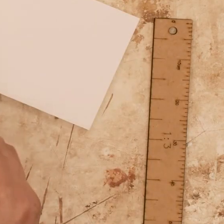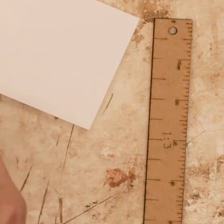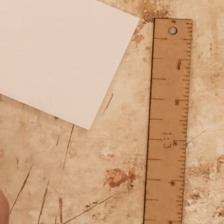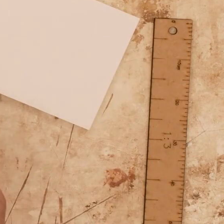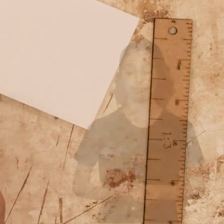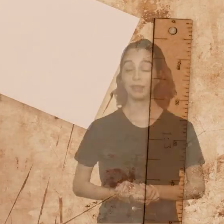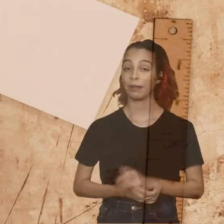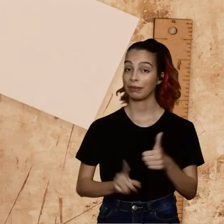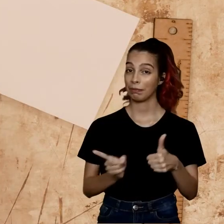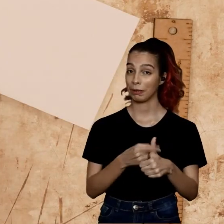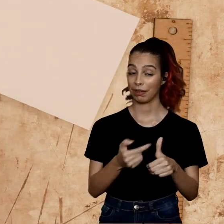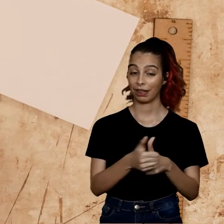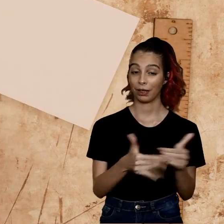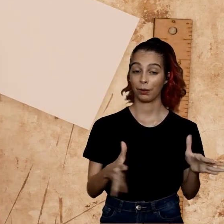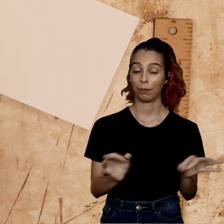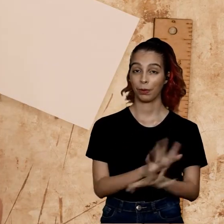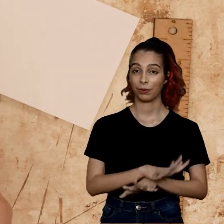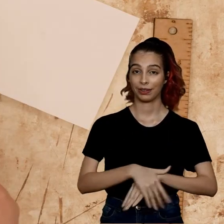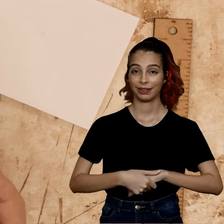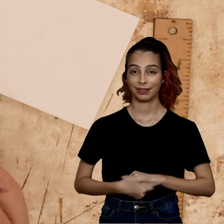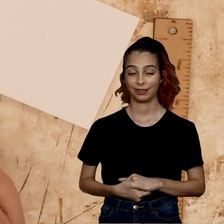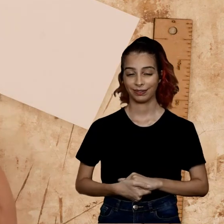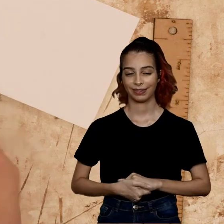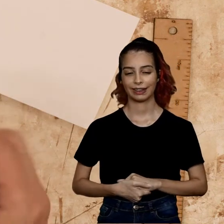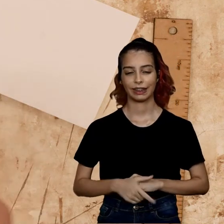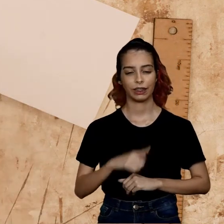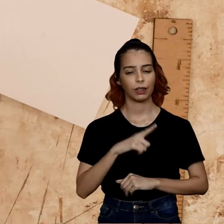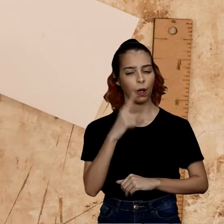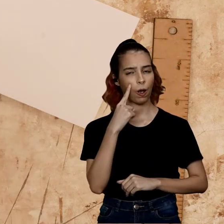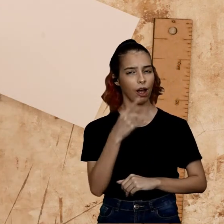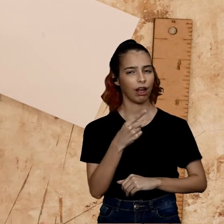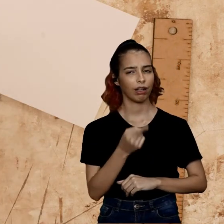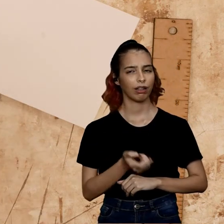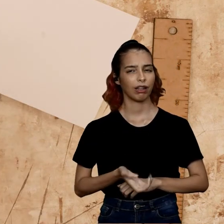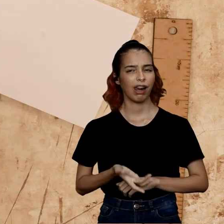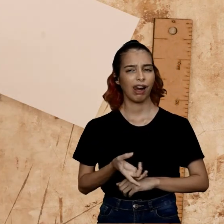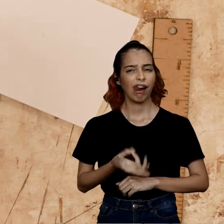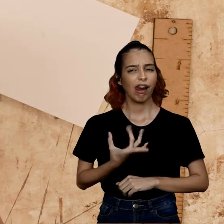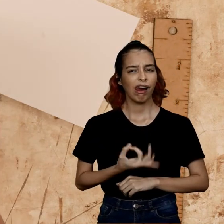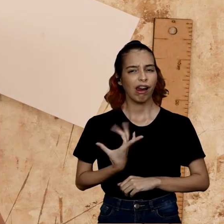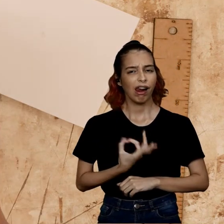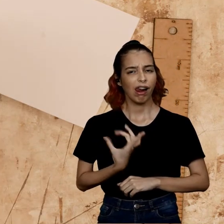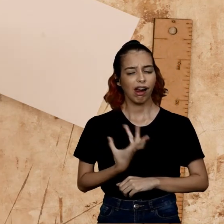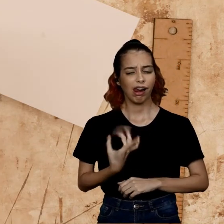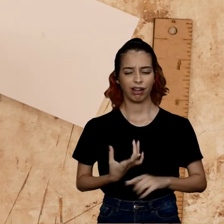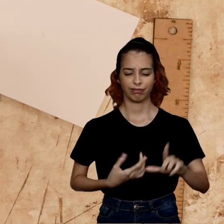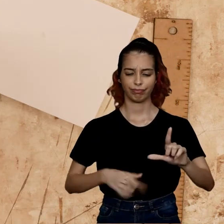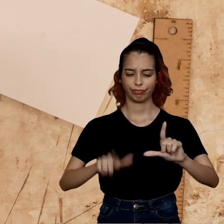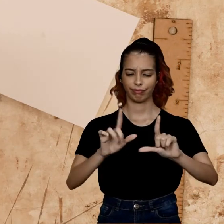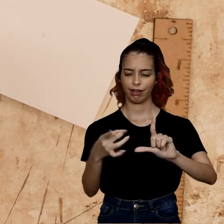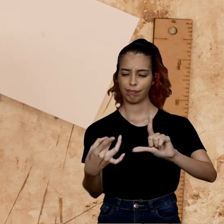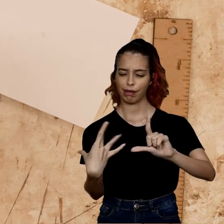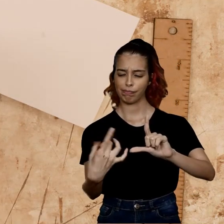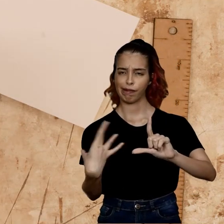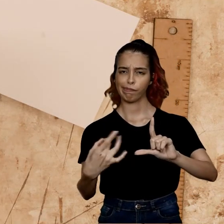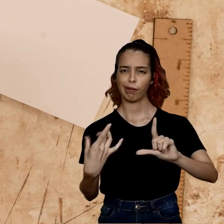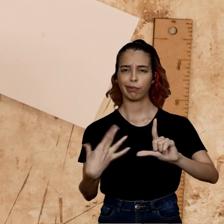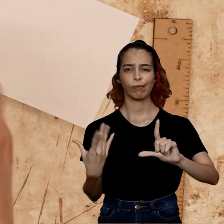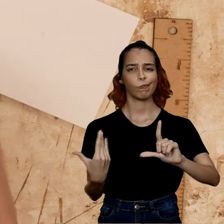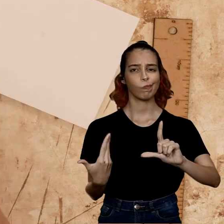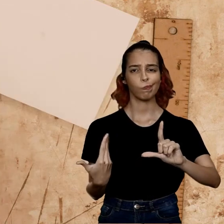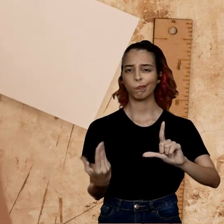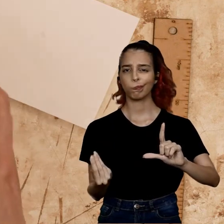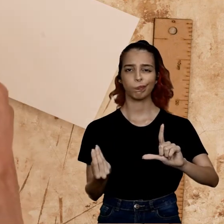Bom, ó, primeira caixinha aqui está pronta. Tem esse detalhe aqui, né? Que ficou esse dentinho aqui